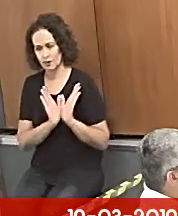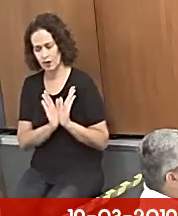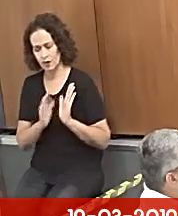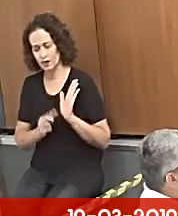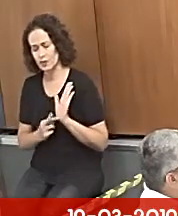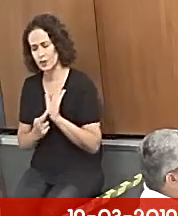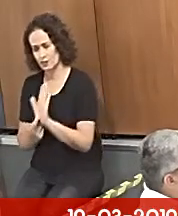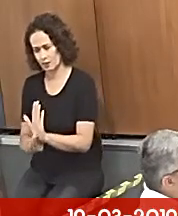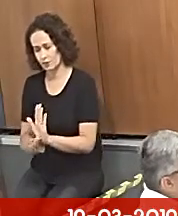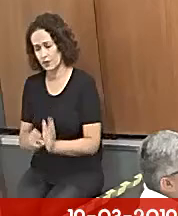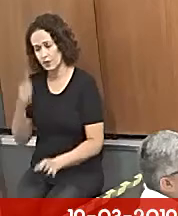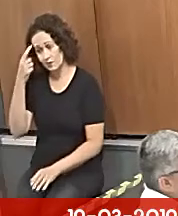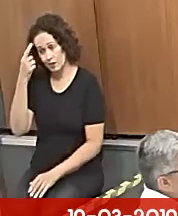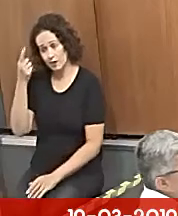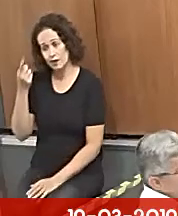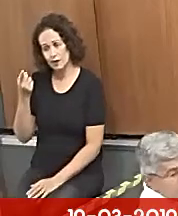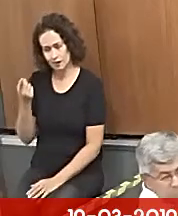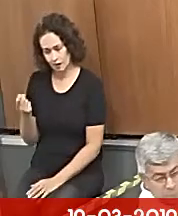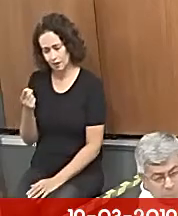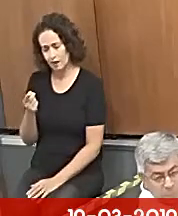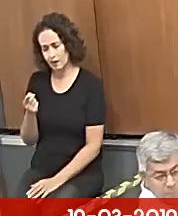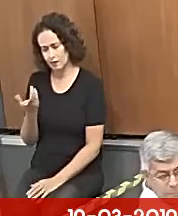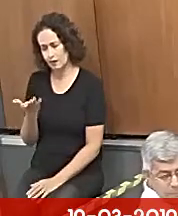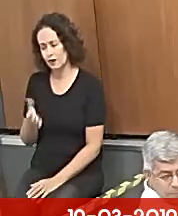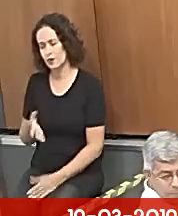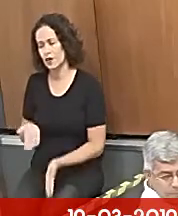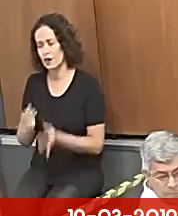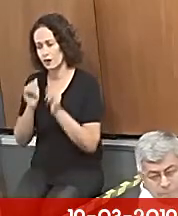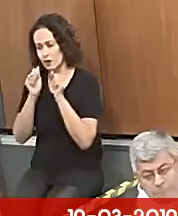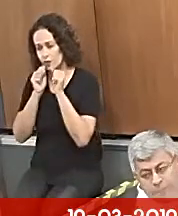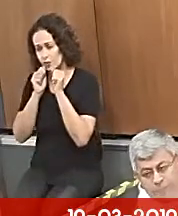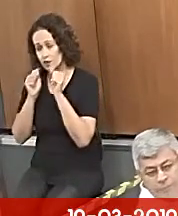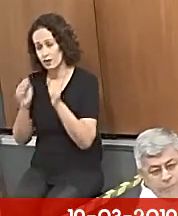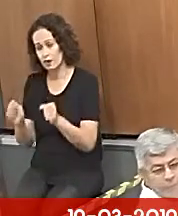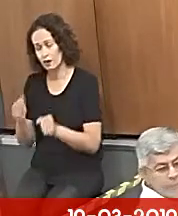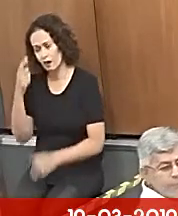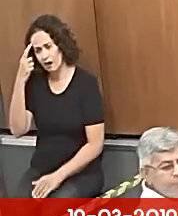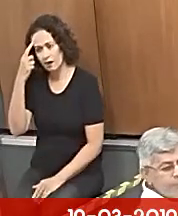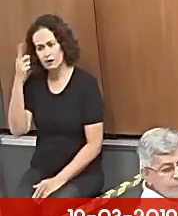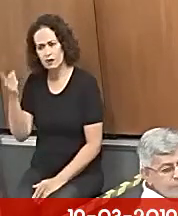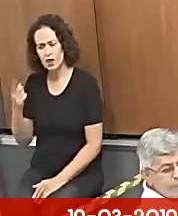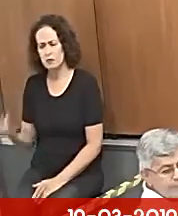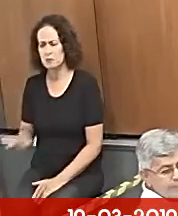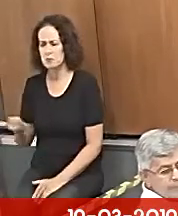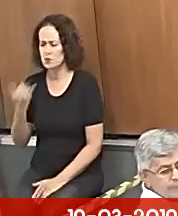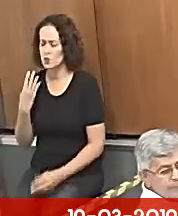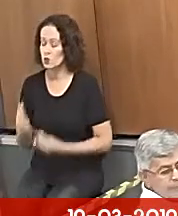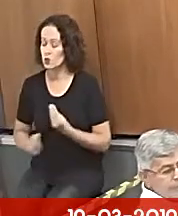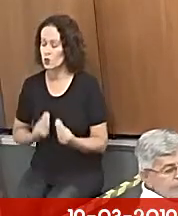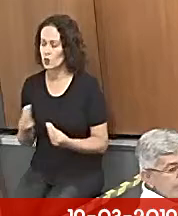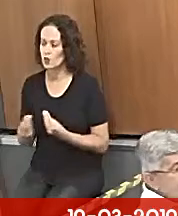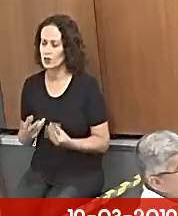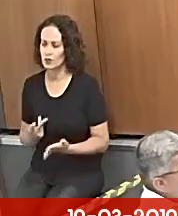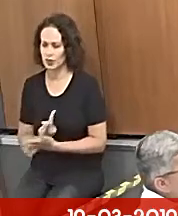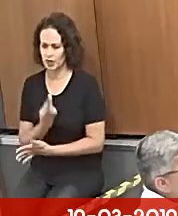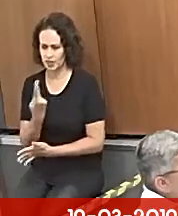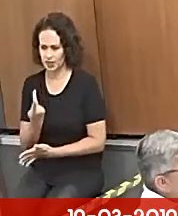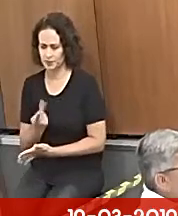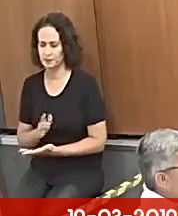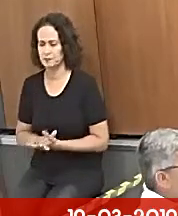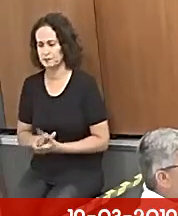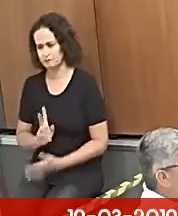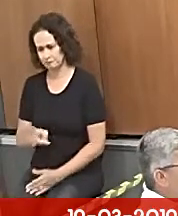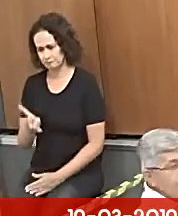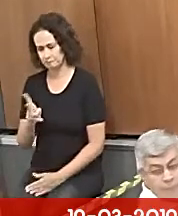é uma idéia para ser chorar a ideia tão brilhante que o sol está colocando de como isso pode acontecer volta a palavra eu